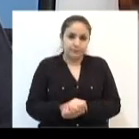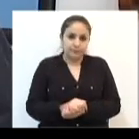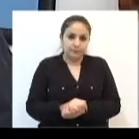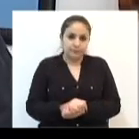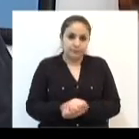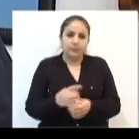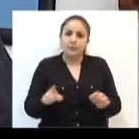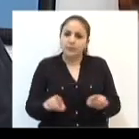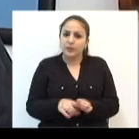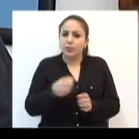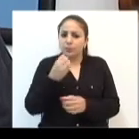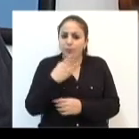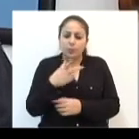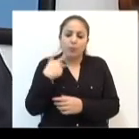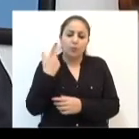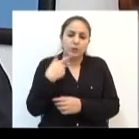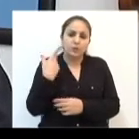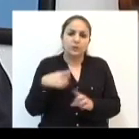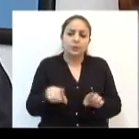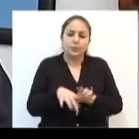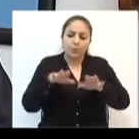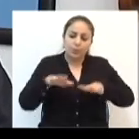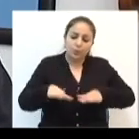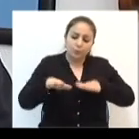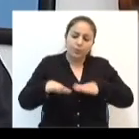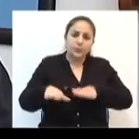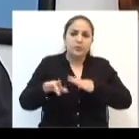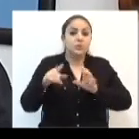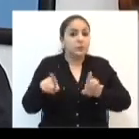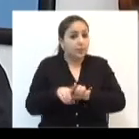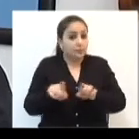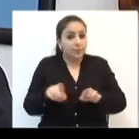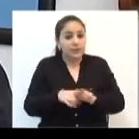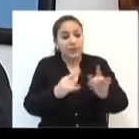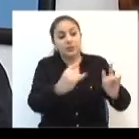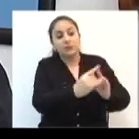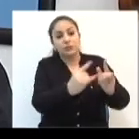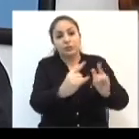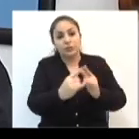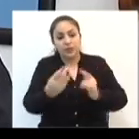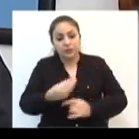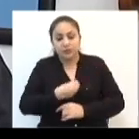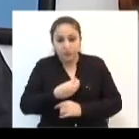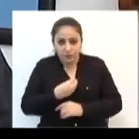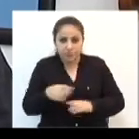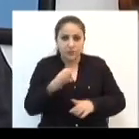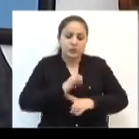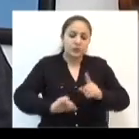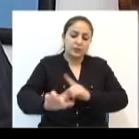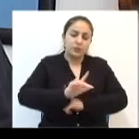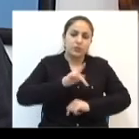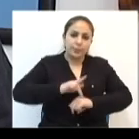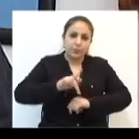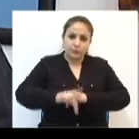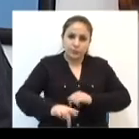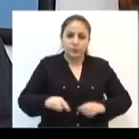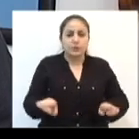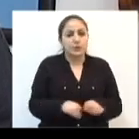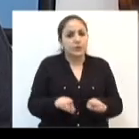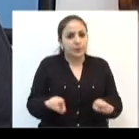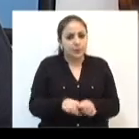uma grande movimentação política, mas uma movimentação também das entidades vivas da sociedade passofundense. E aí